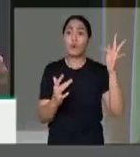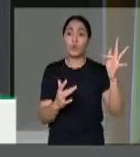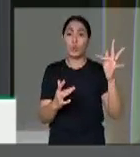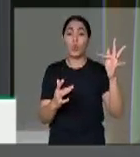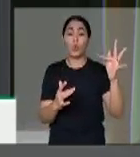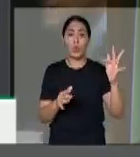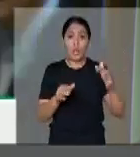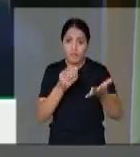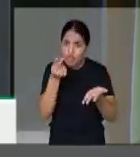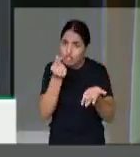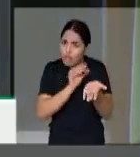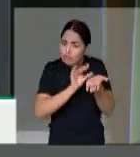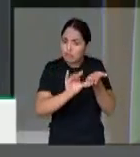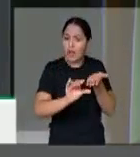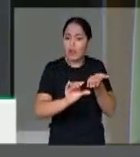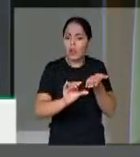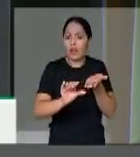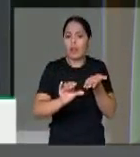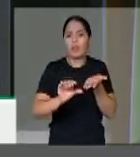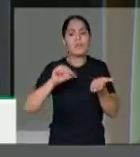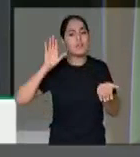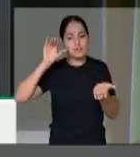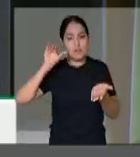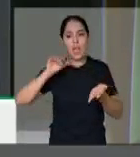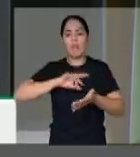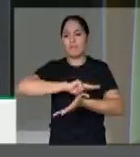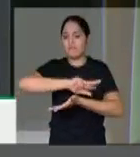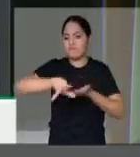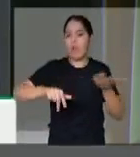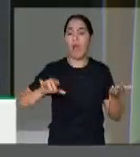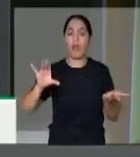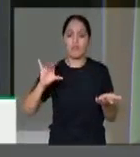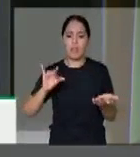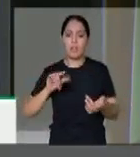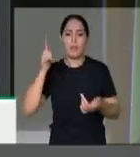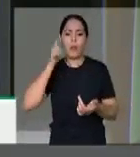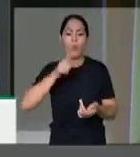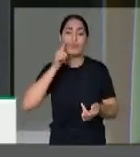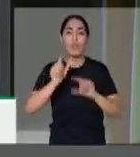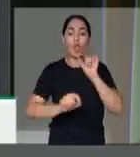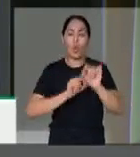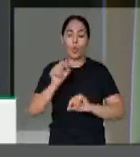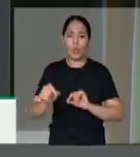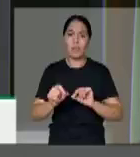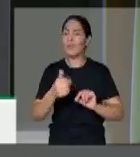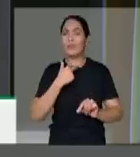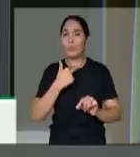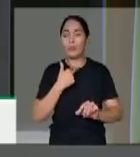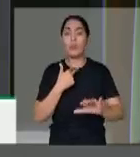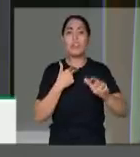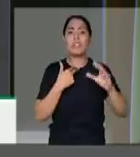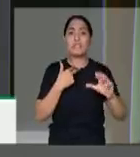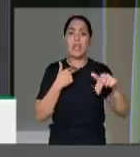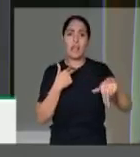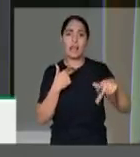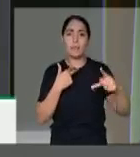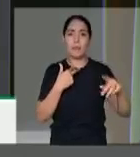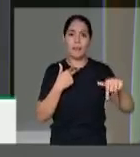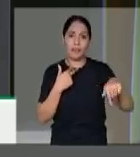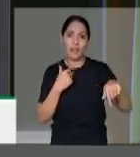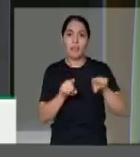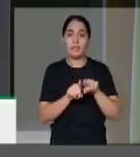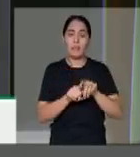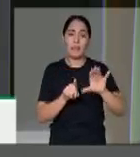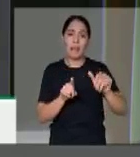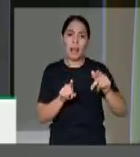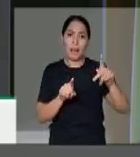investir em ciência, ao contrário de cortar bolsas de pesquisa, recursos do CNPq e da CAPES. Vejo